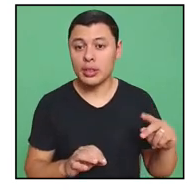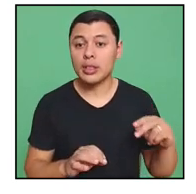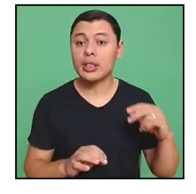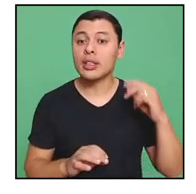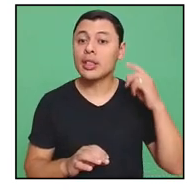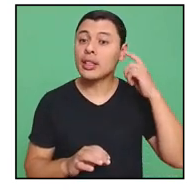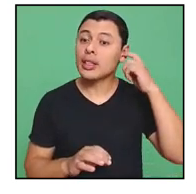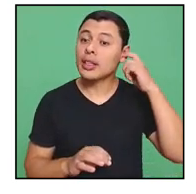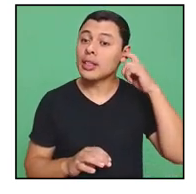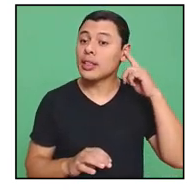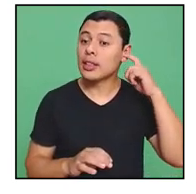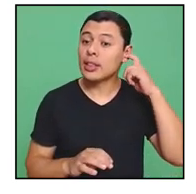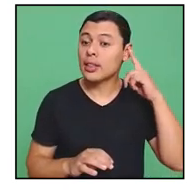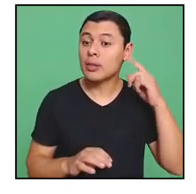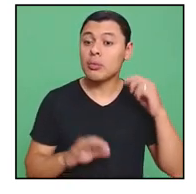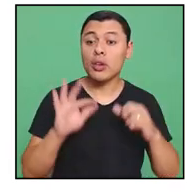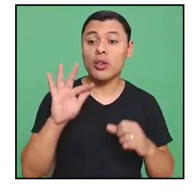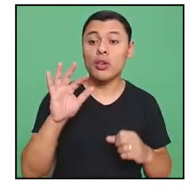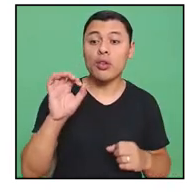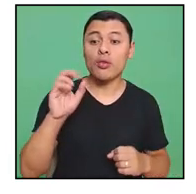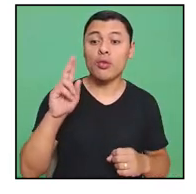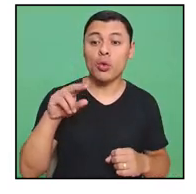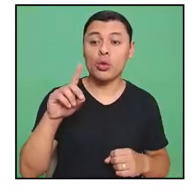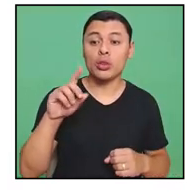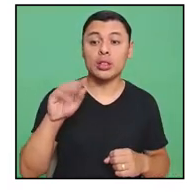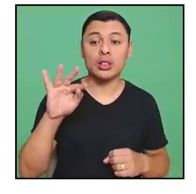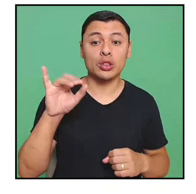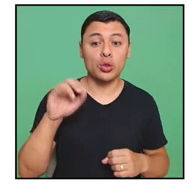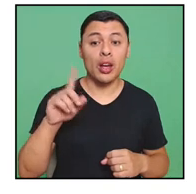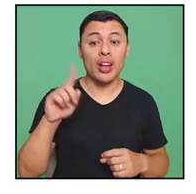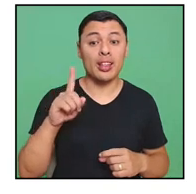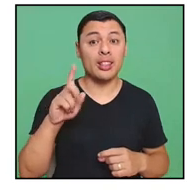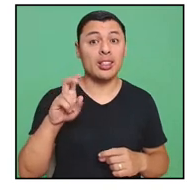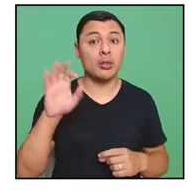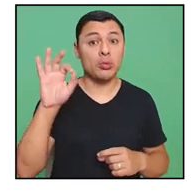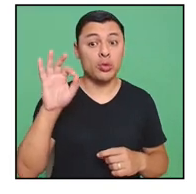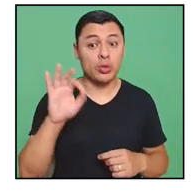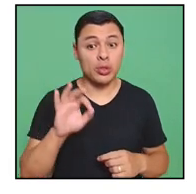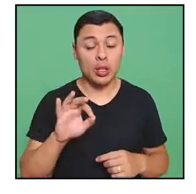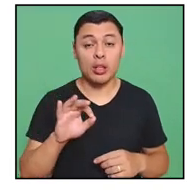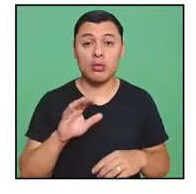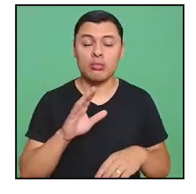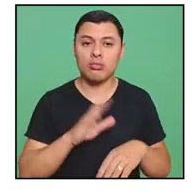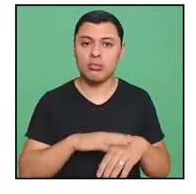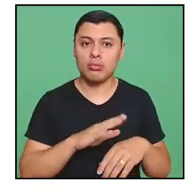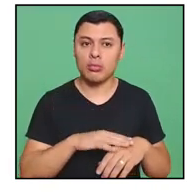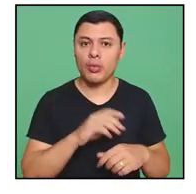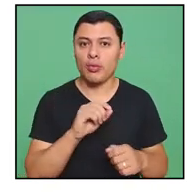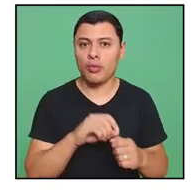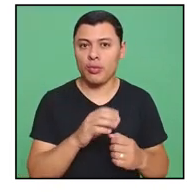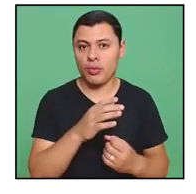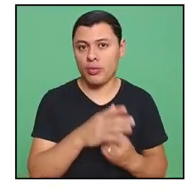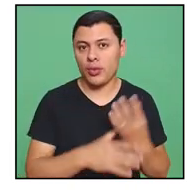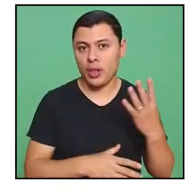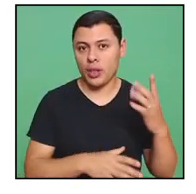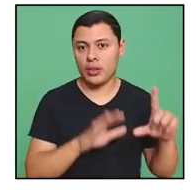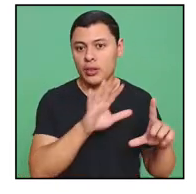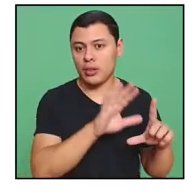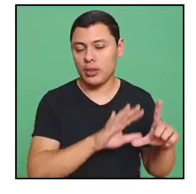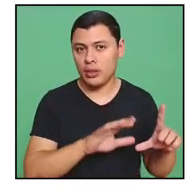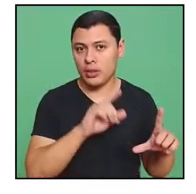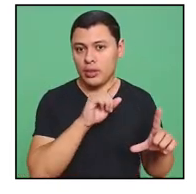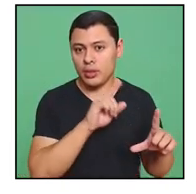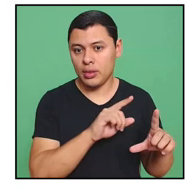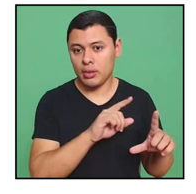Foundation, é 15%, isso vai para os desenvolvedores da plataforma, né? E é comum